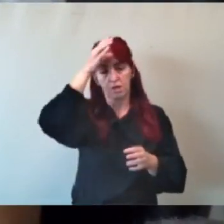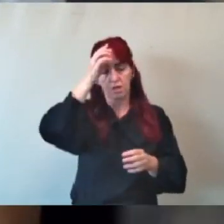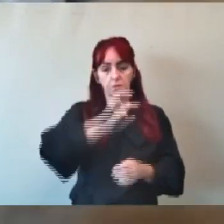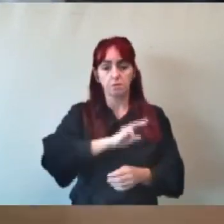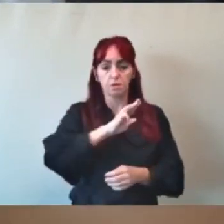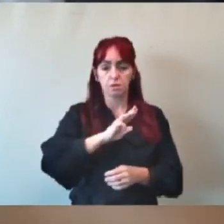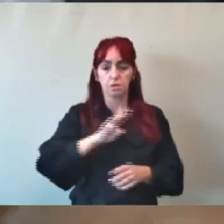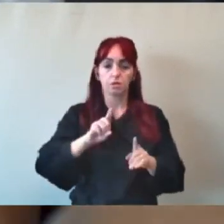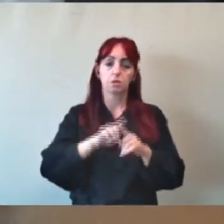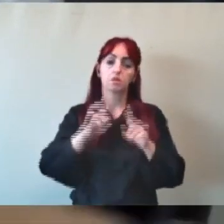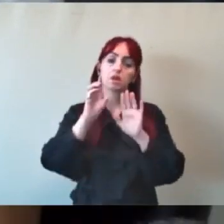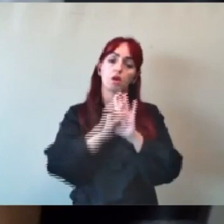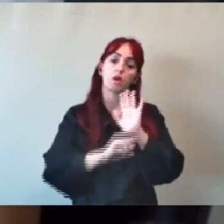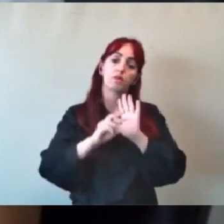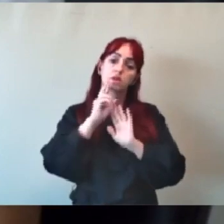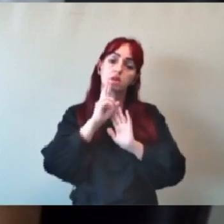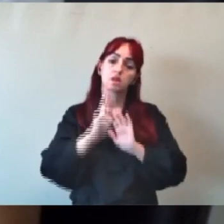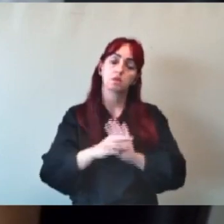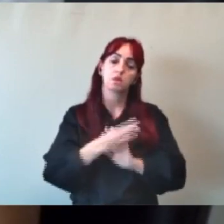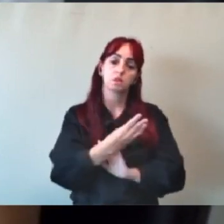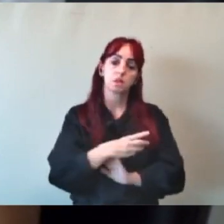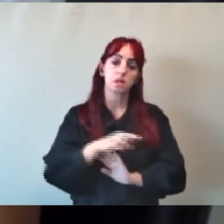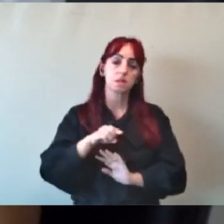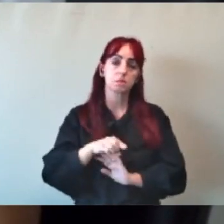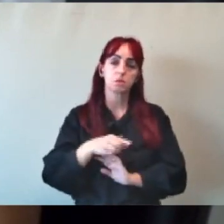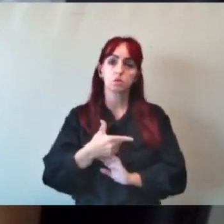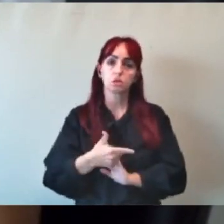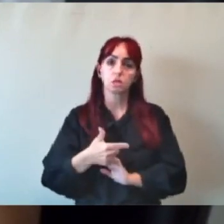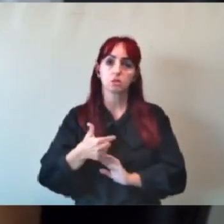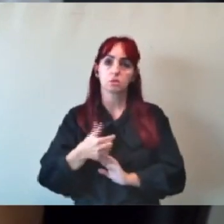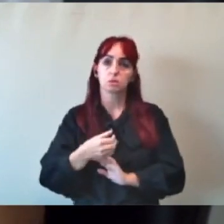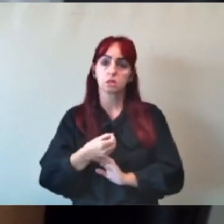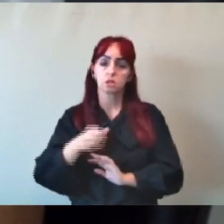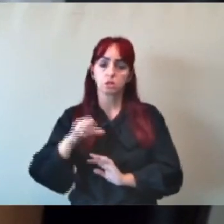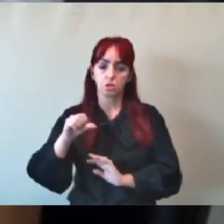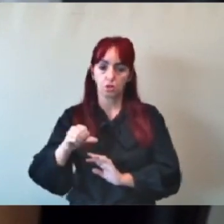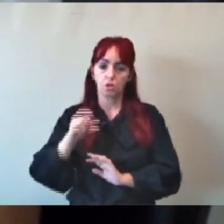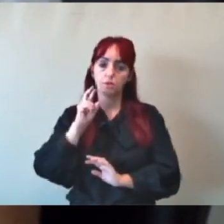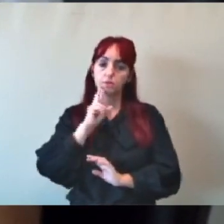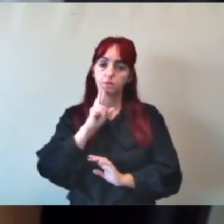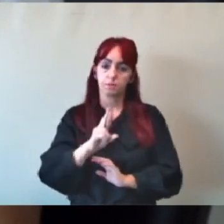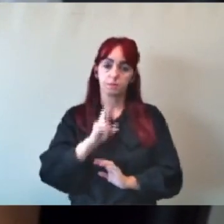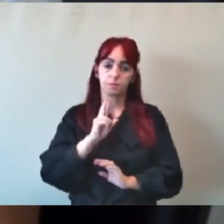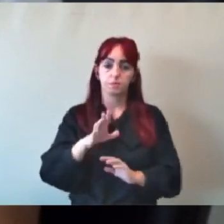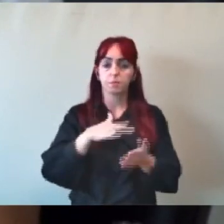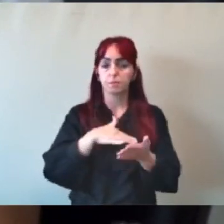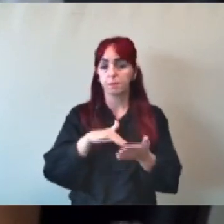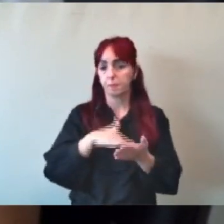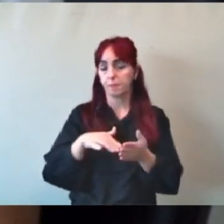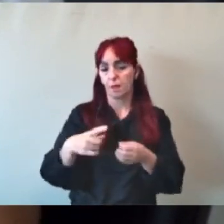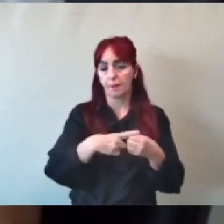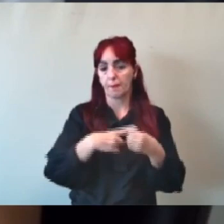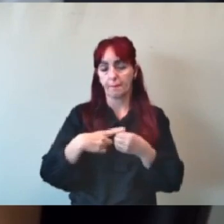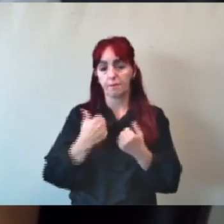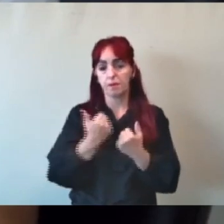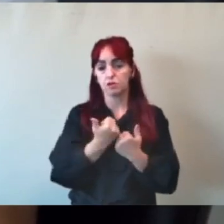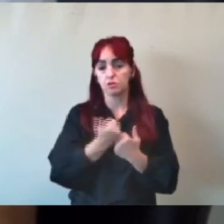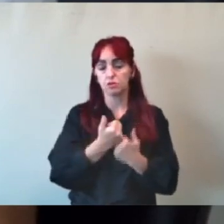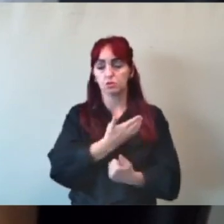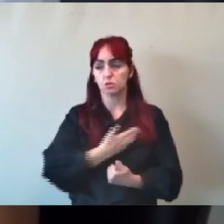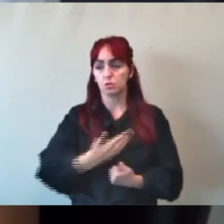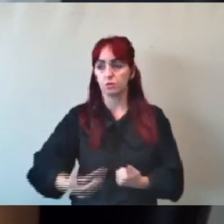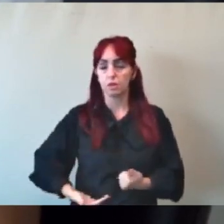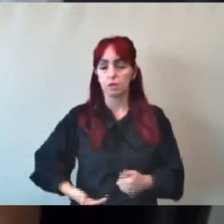comissão 3.209, resposta enviada pelo secretário municipal adjunto de governo, também disponível no portal da